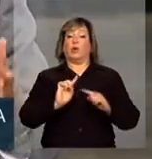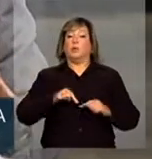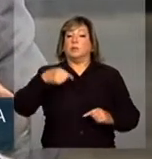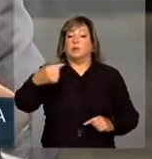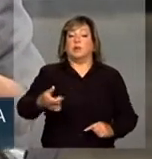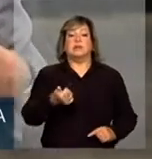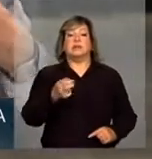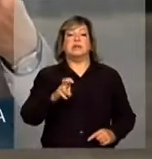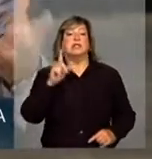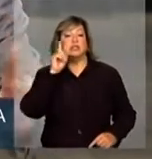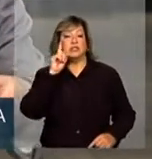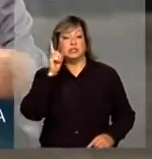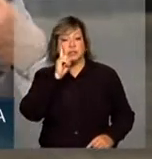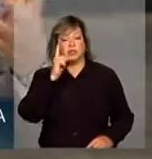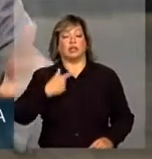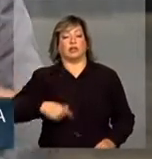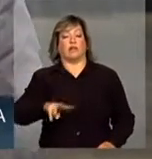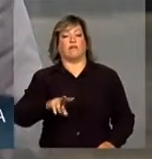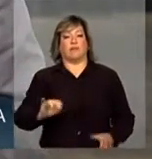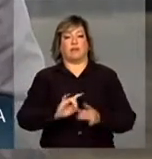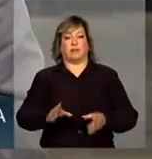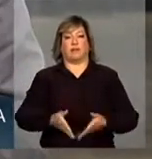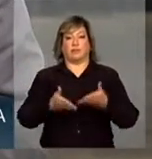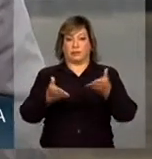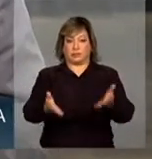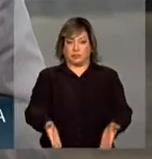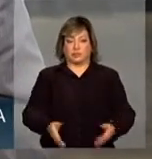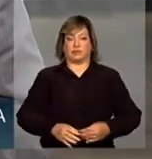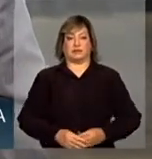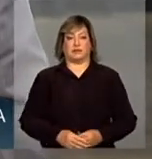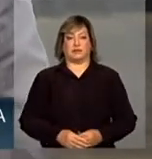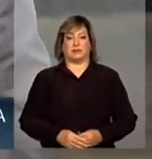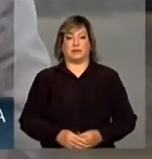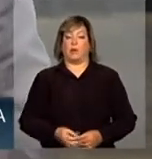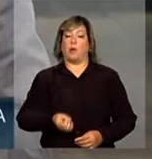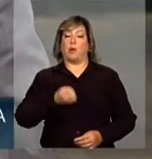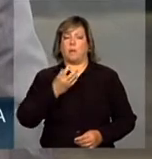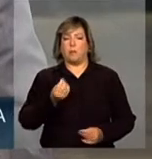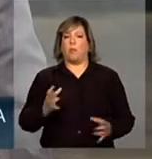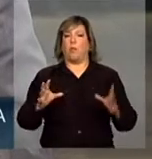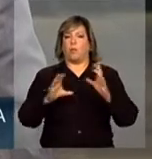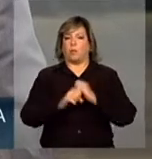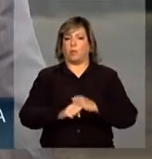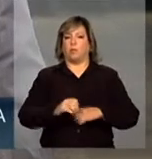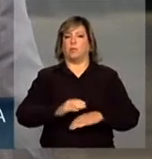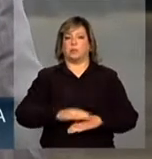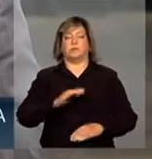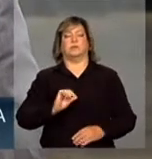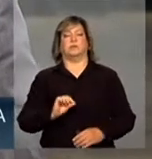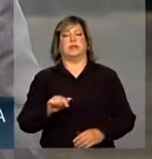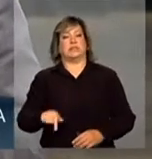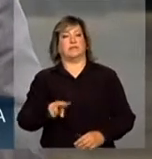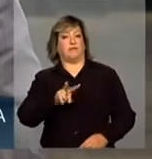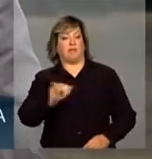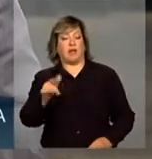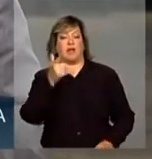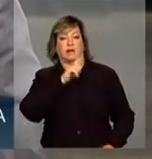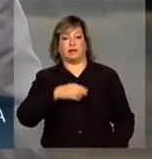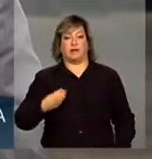15 dias nós vamos disponibilizar uma boa quantidade. E isso vai